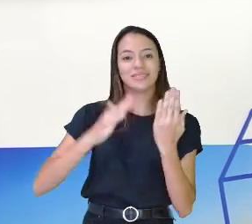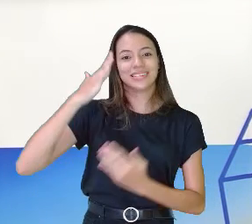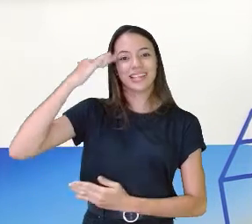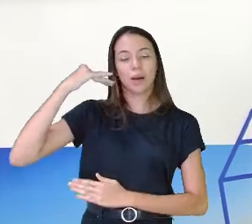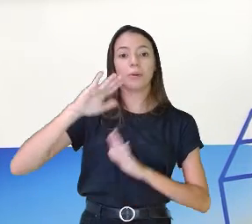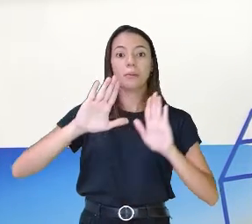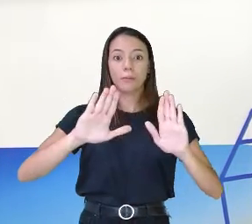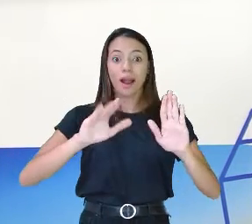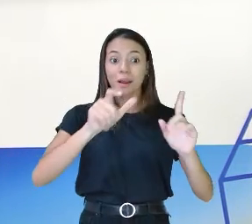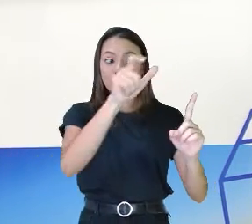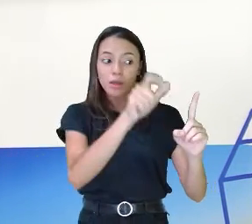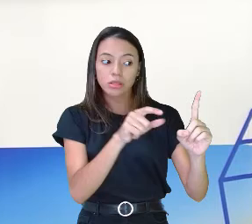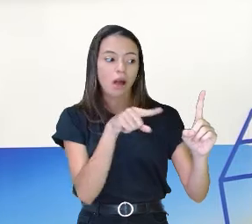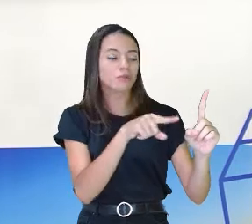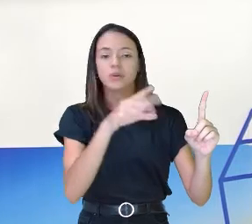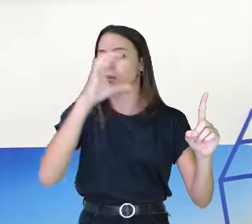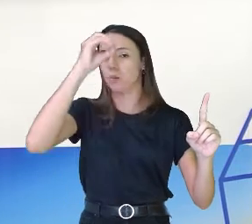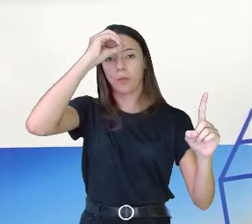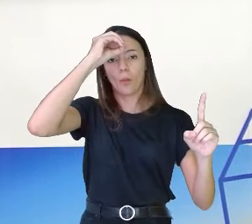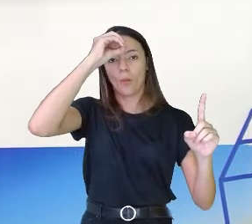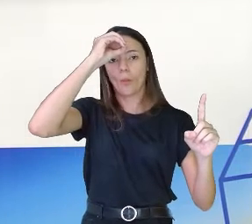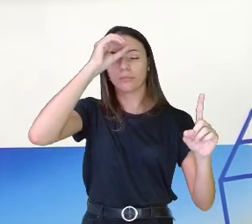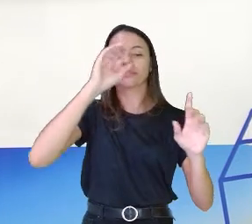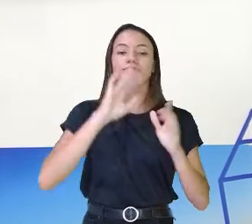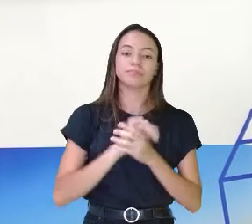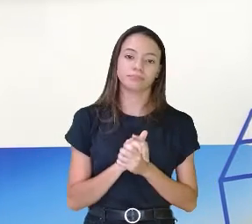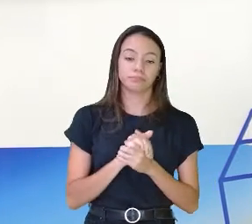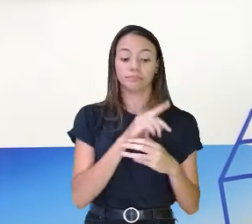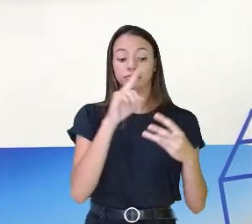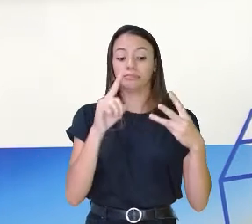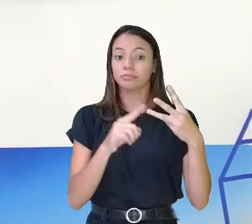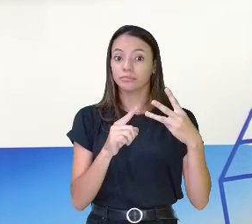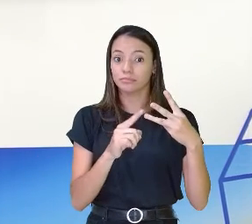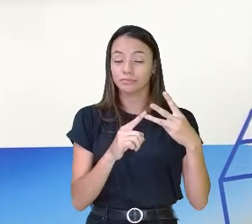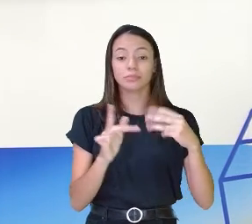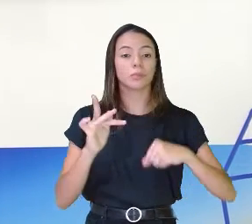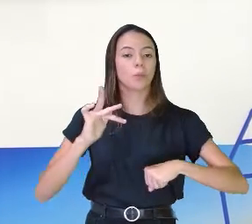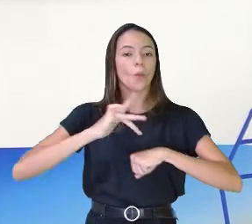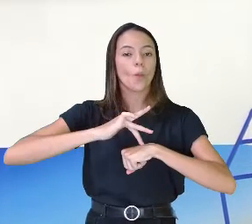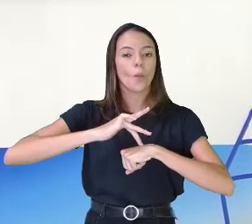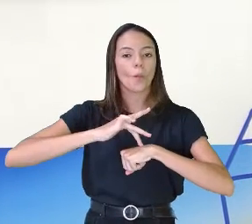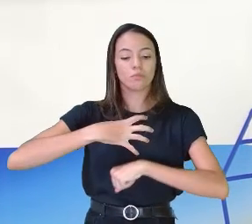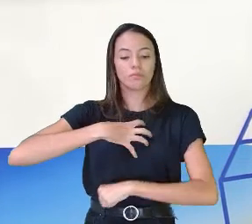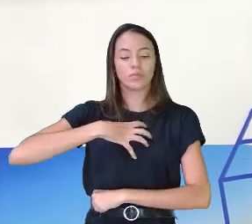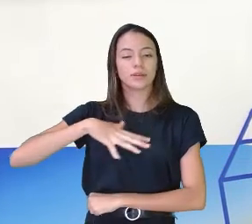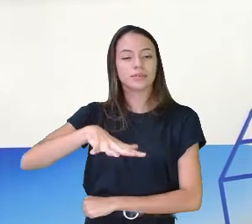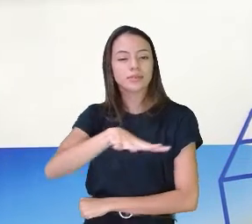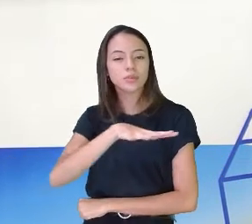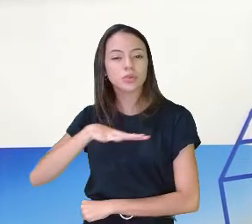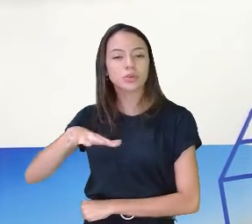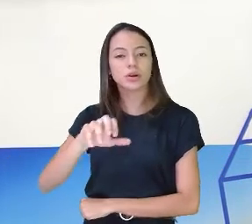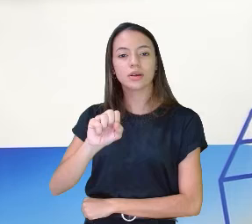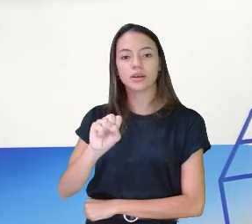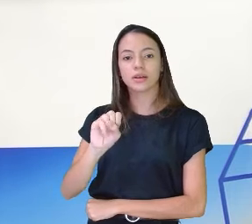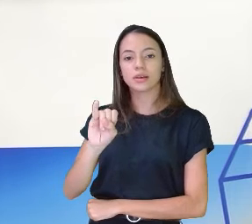pelas personagens, tá? E agora a gente viu a ironia da situação, como,